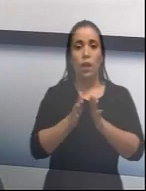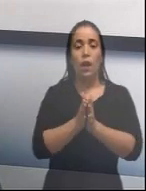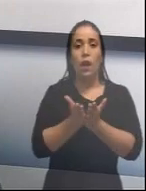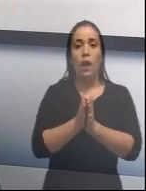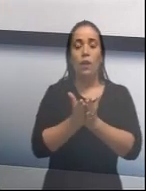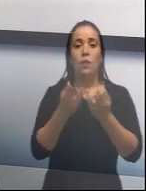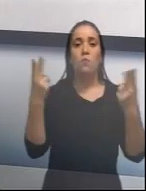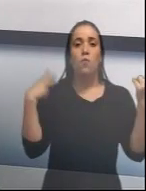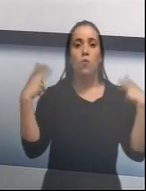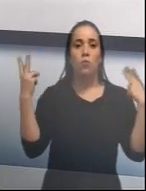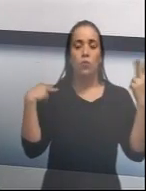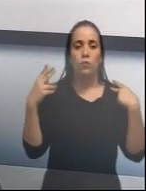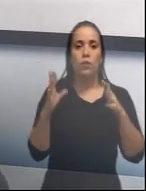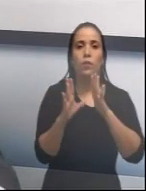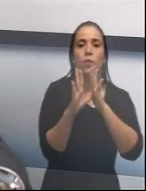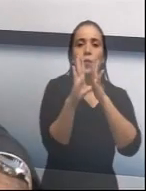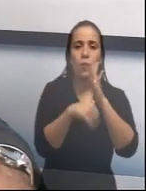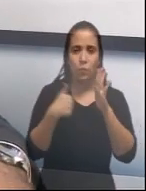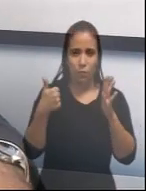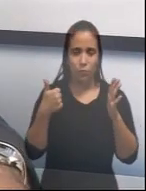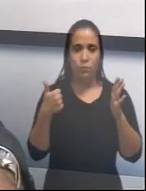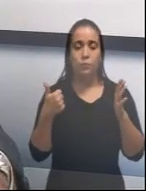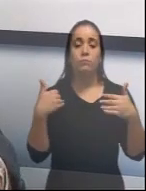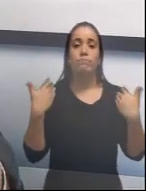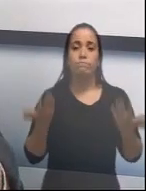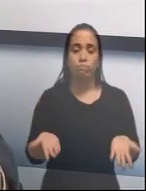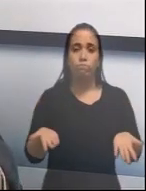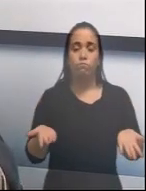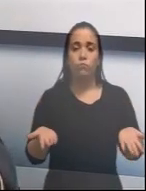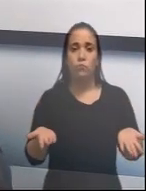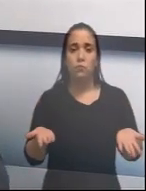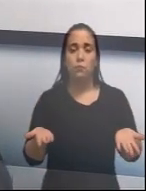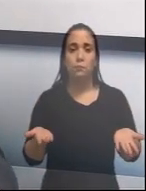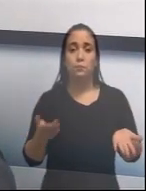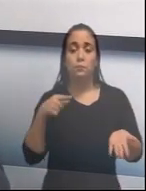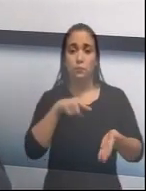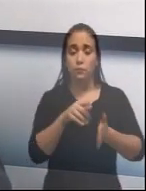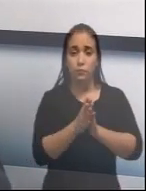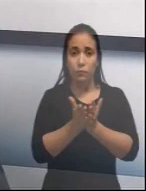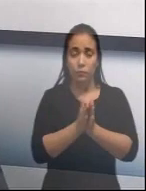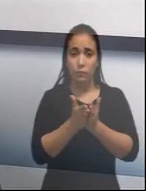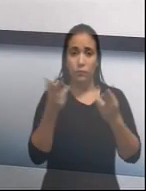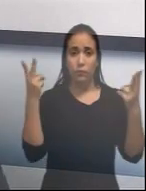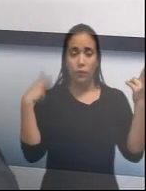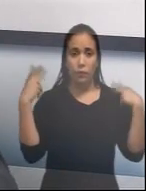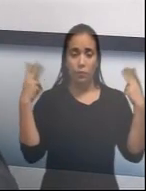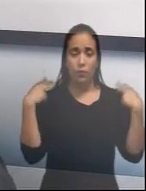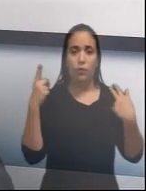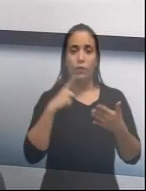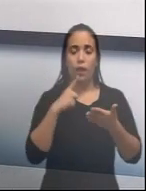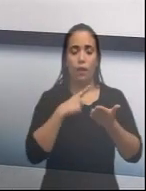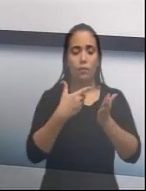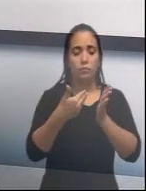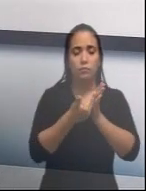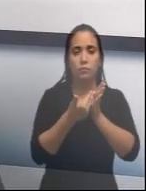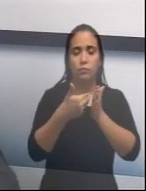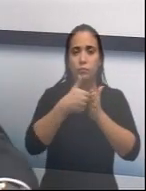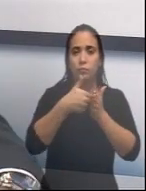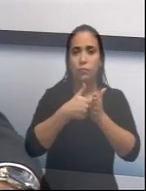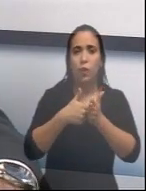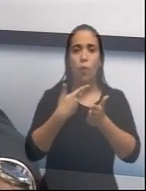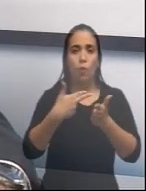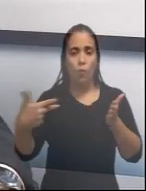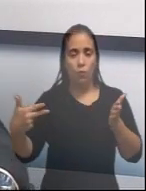de motorista. Né? Então, ele esteve, como na carteira dele só estava a carteira de motorista, ele tinha os outros documentos, mas não tinha carteira de